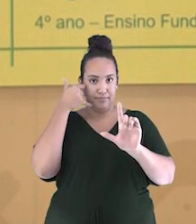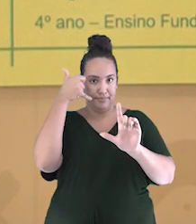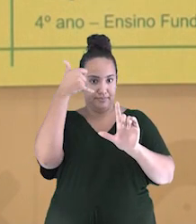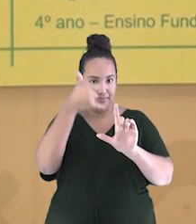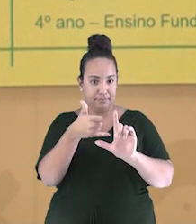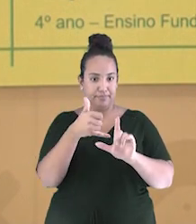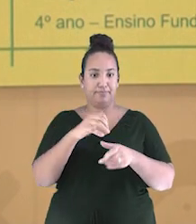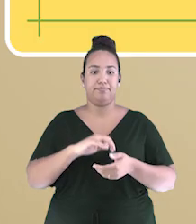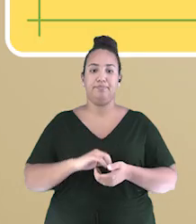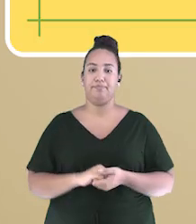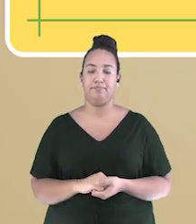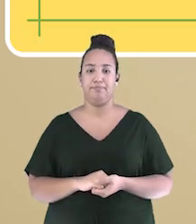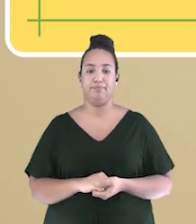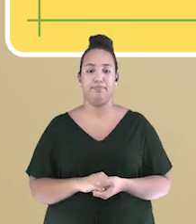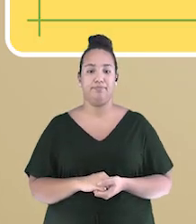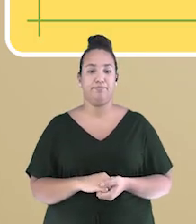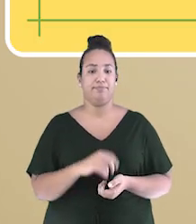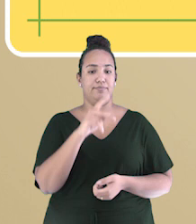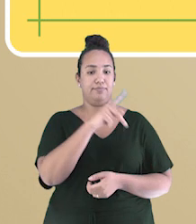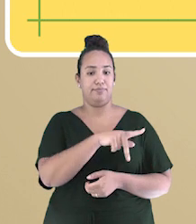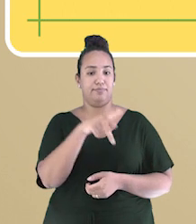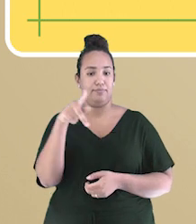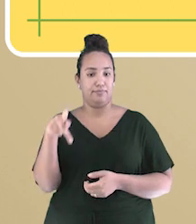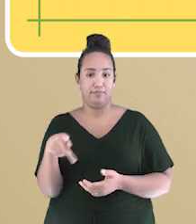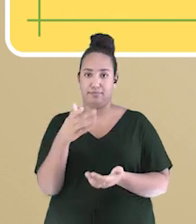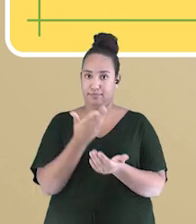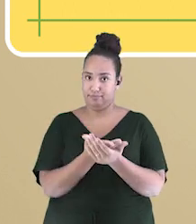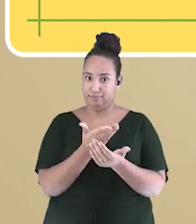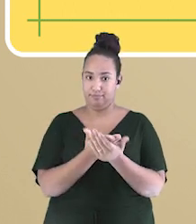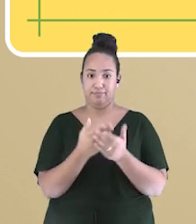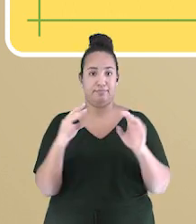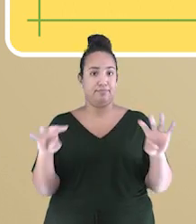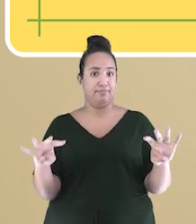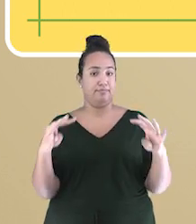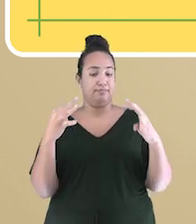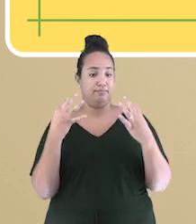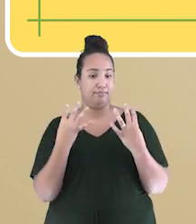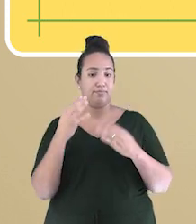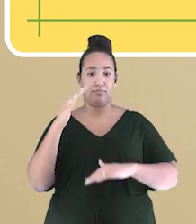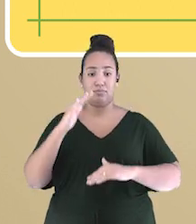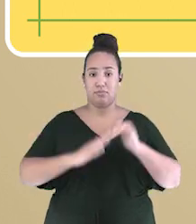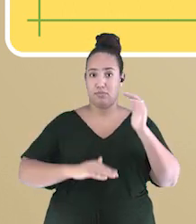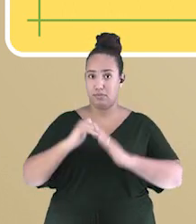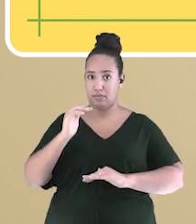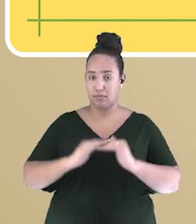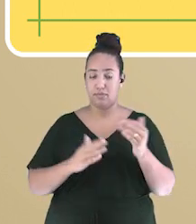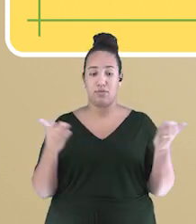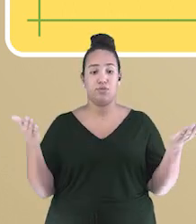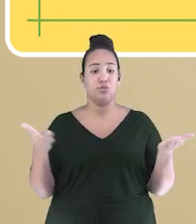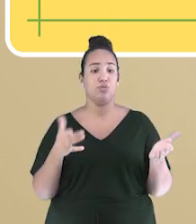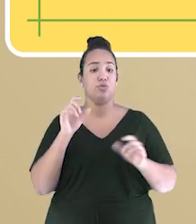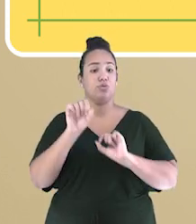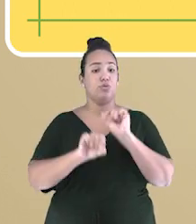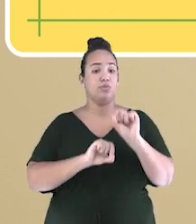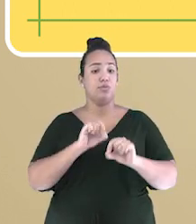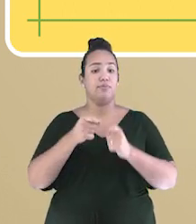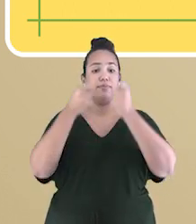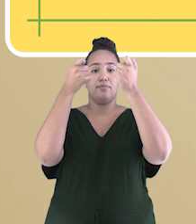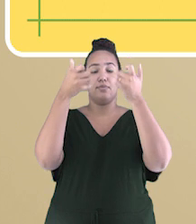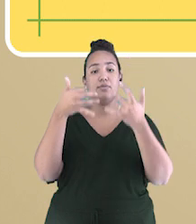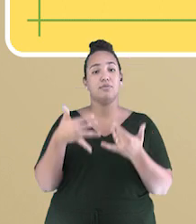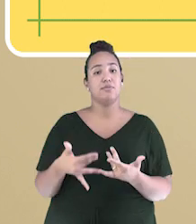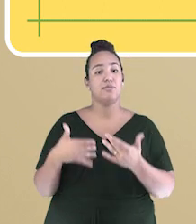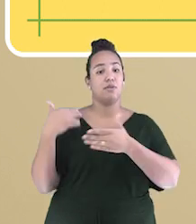a lista de presença. Para as professoras e os professores que estão nos assistindo, a habilidade desta aula é